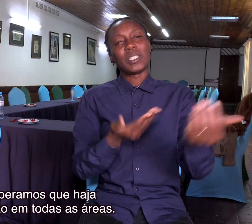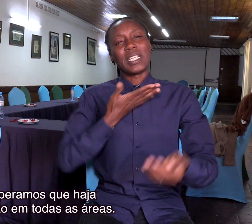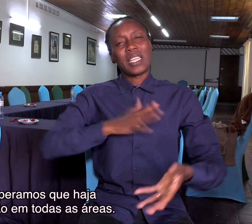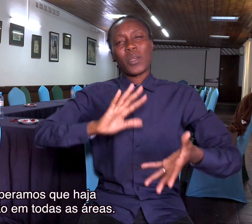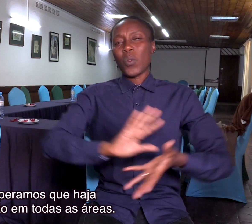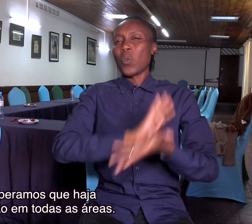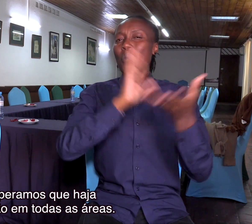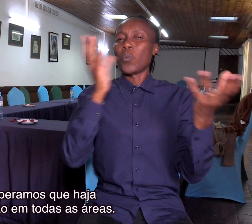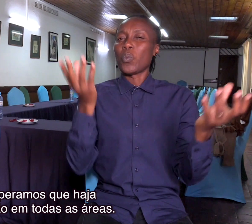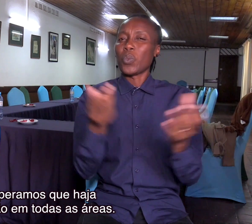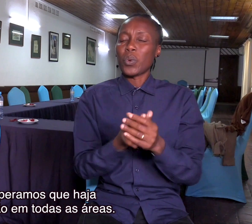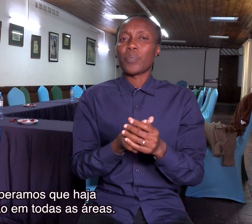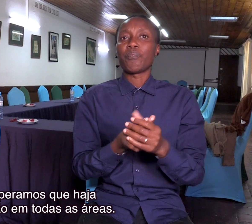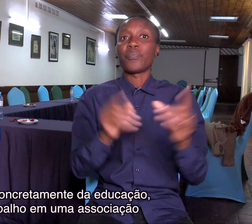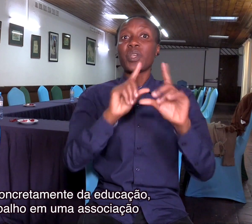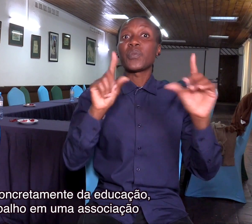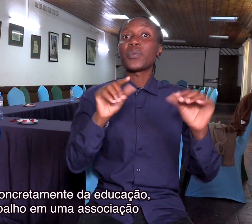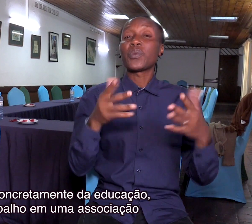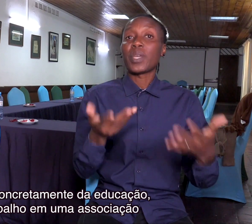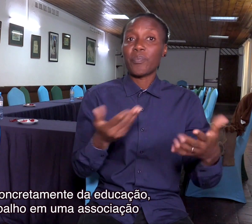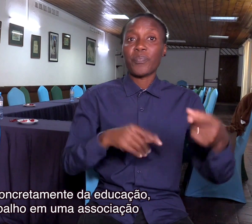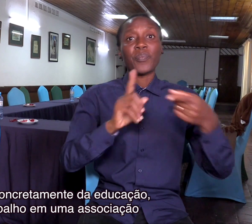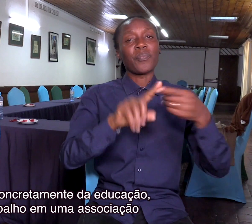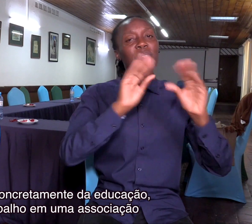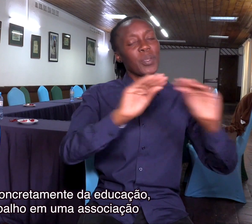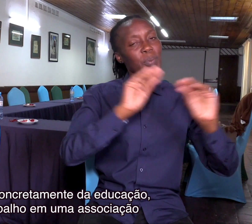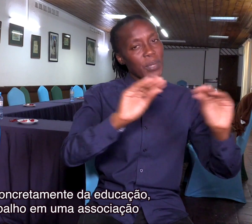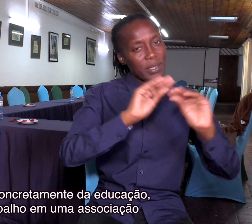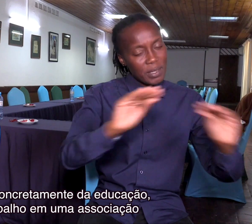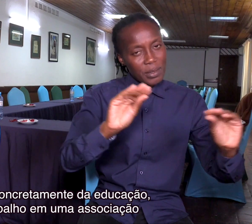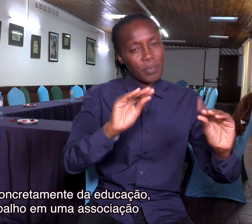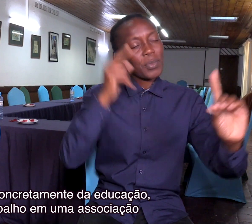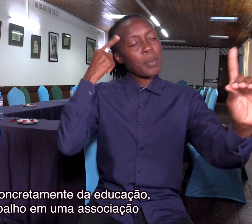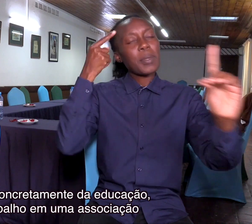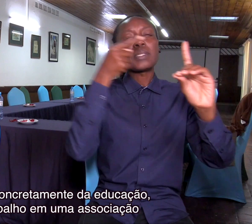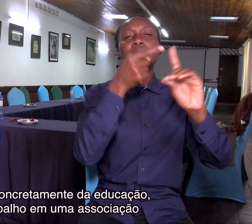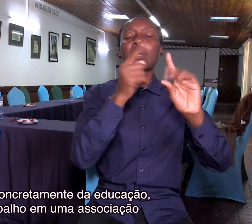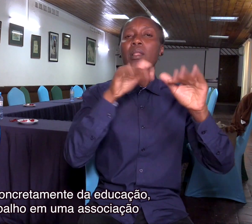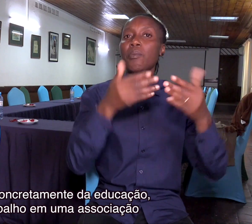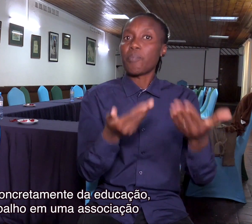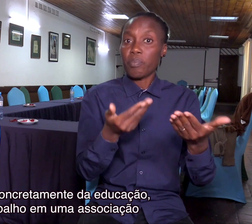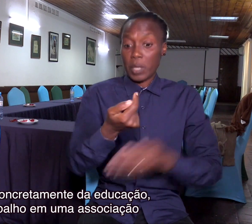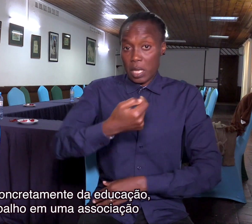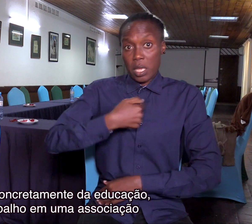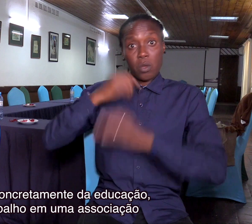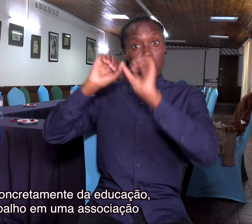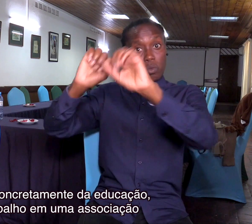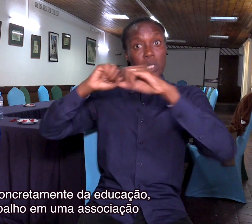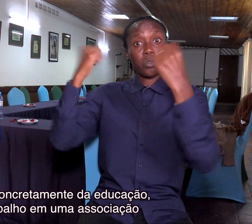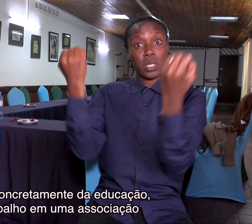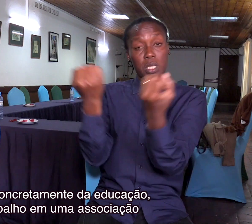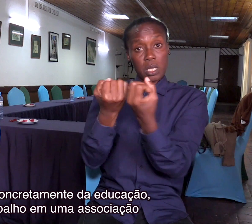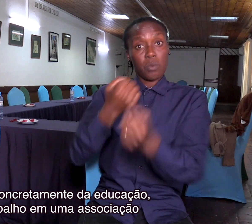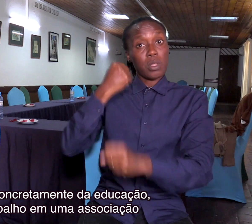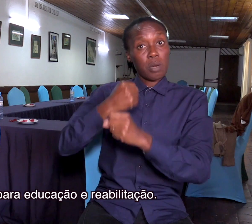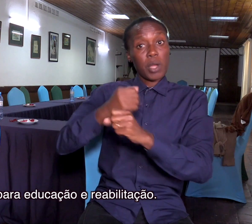áreas. Quero falar concretamente da educação, sendo que estou numa associação que trabalhamos mais